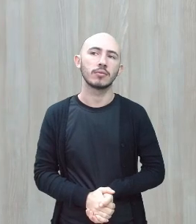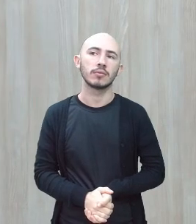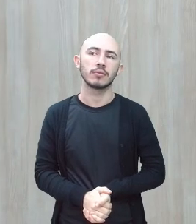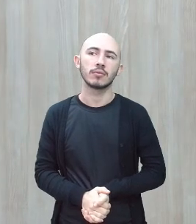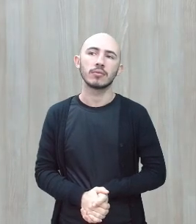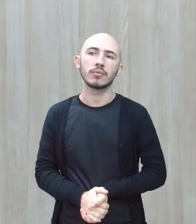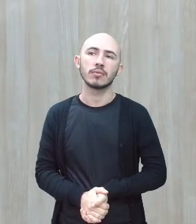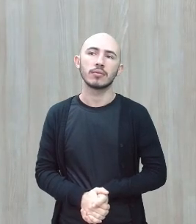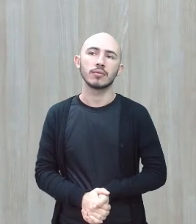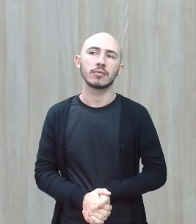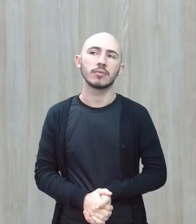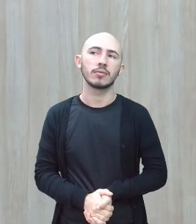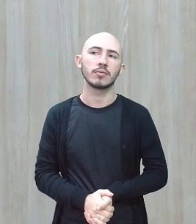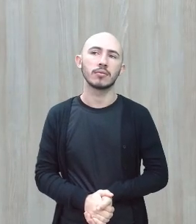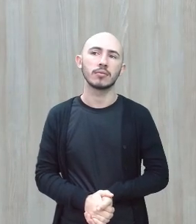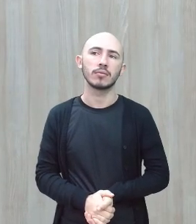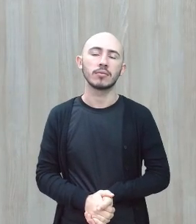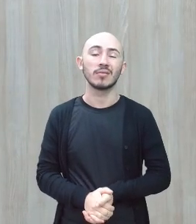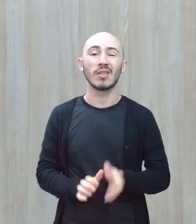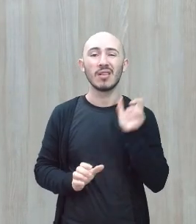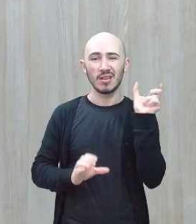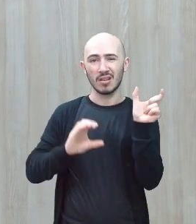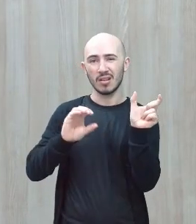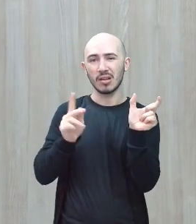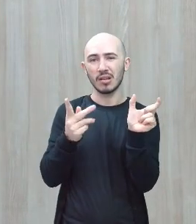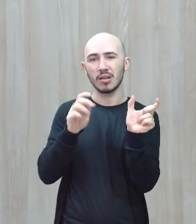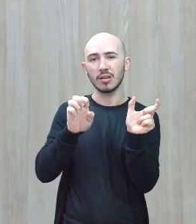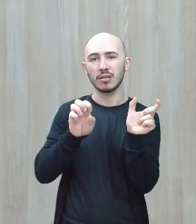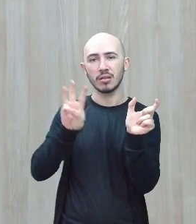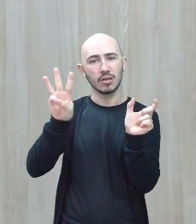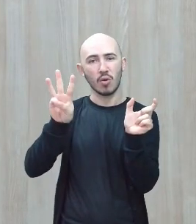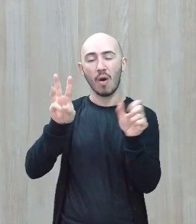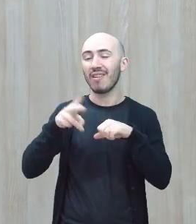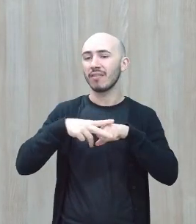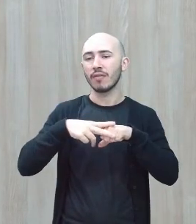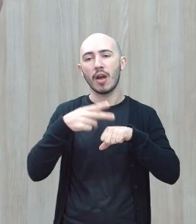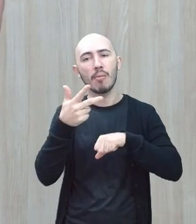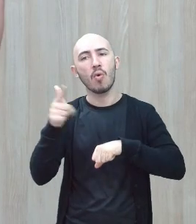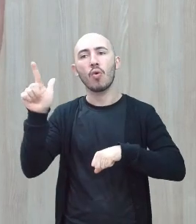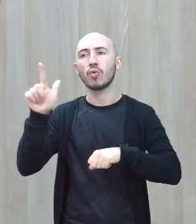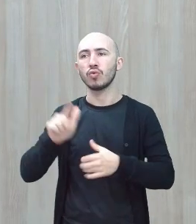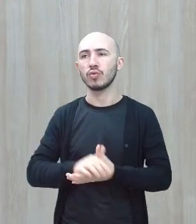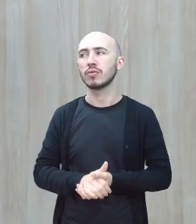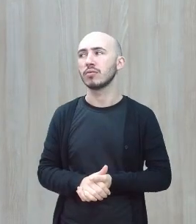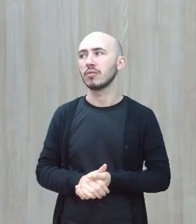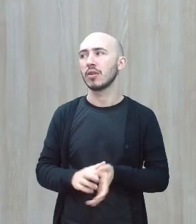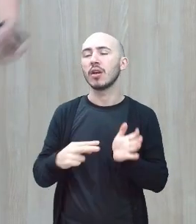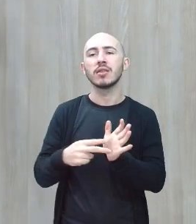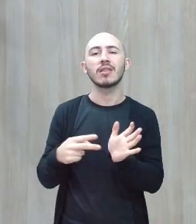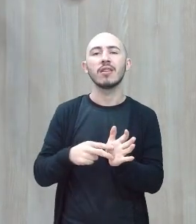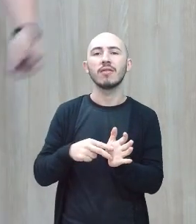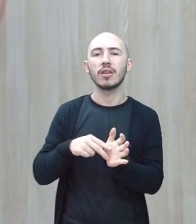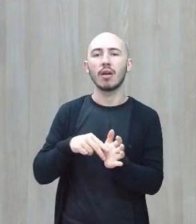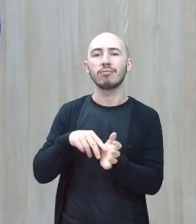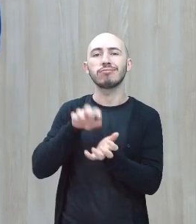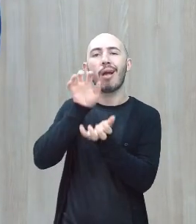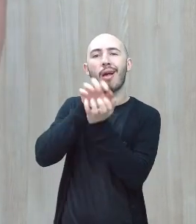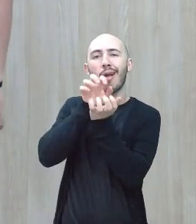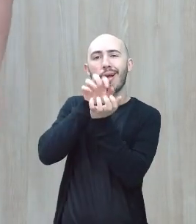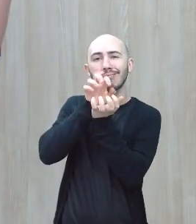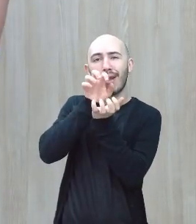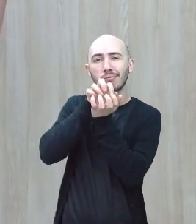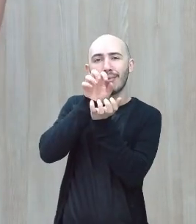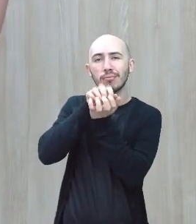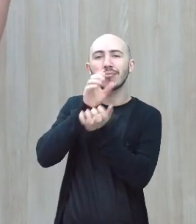Porque shoe é uma outra palavra, é um outro verbo. Tá bom? Então, mastigar, mastigar. Isso, professor. É um monstro, é um gênio. Aqui,